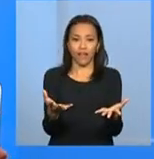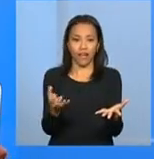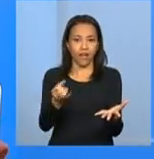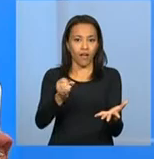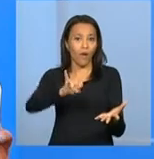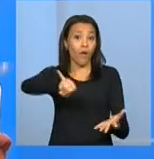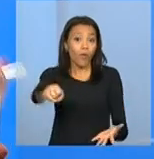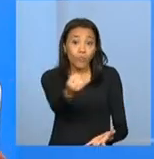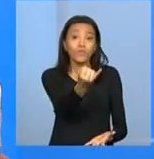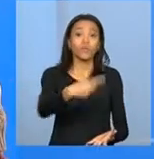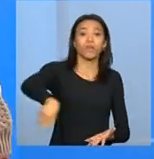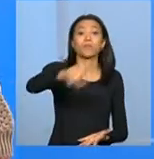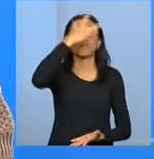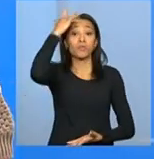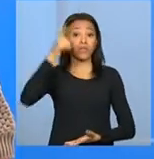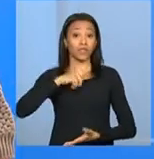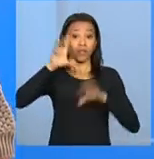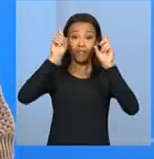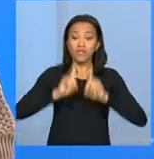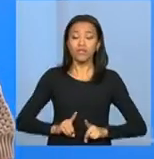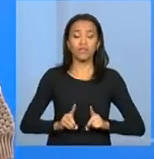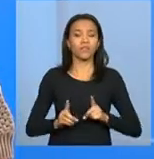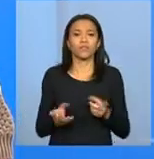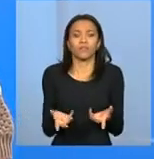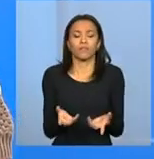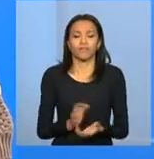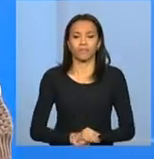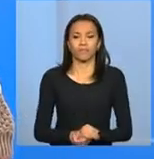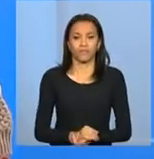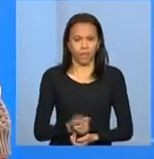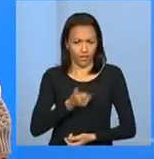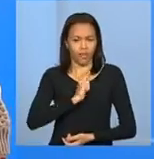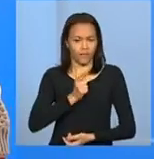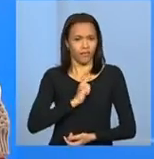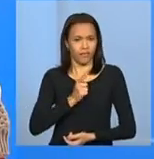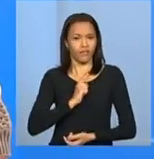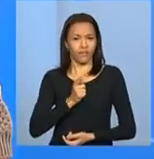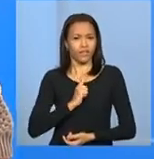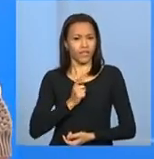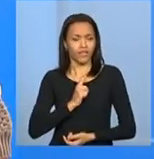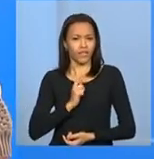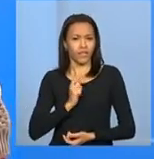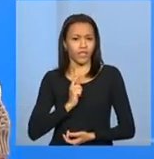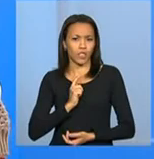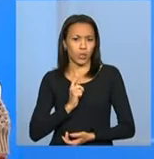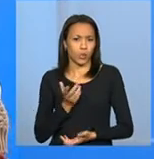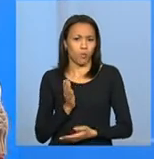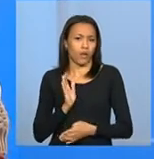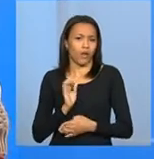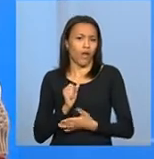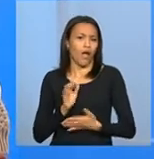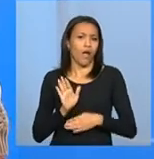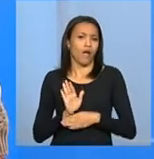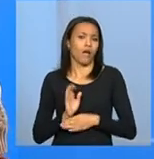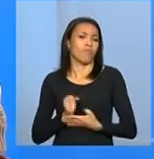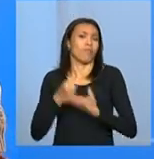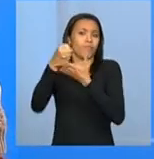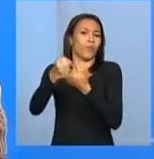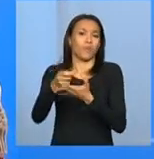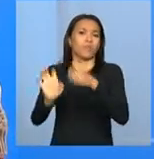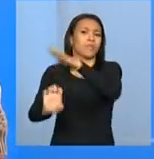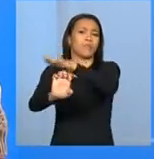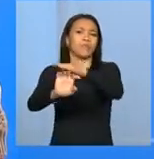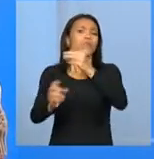têm deficiência. Existe algum benefício para essa empresa? Ou o que essa empresa pode fazer para entrar em